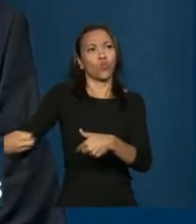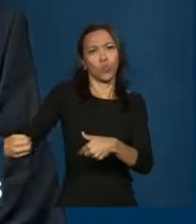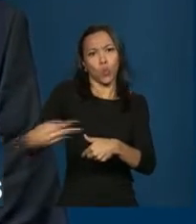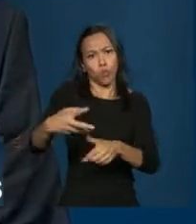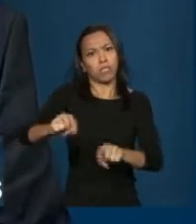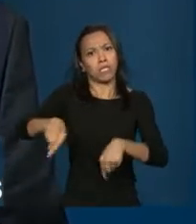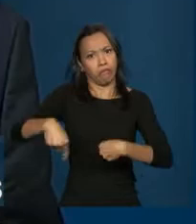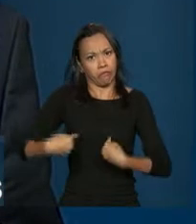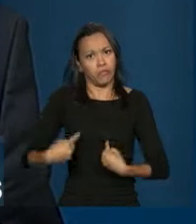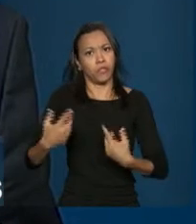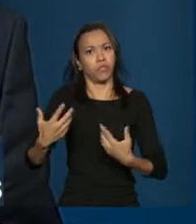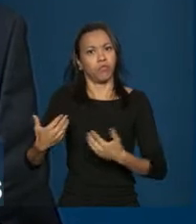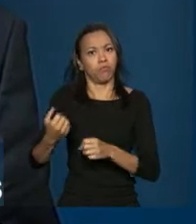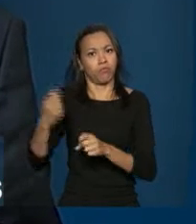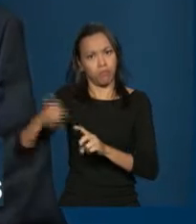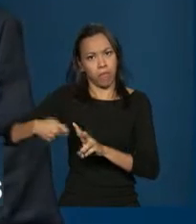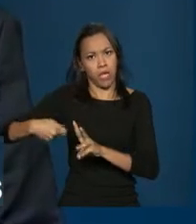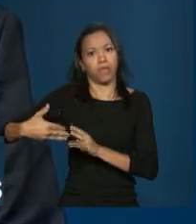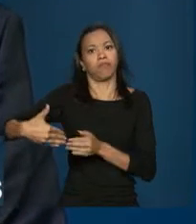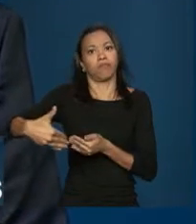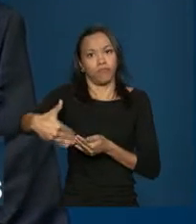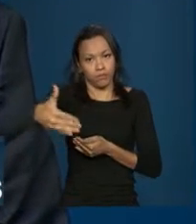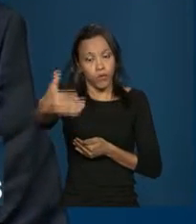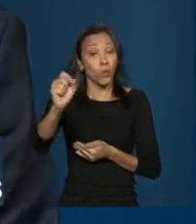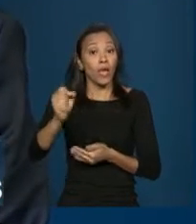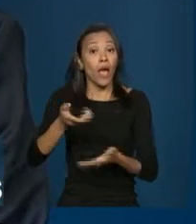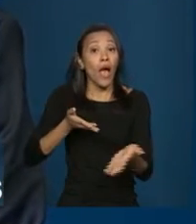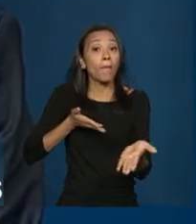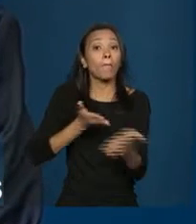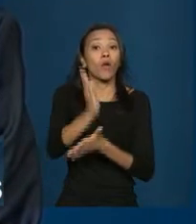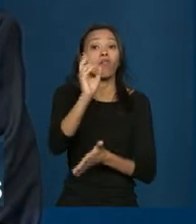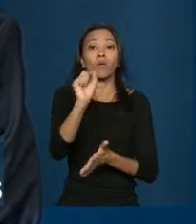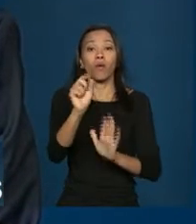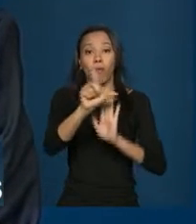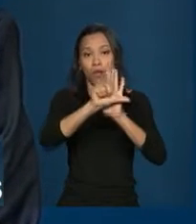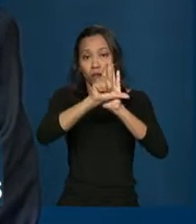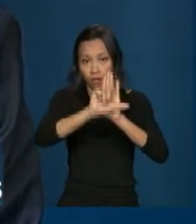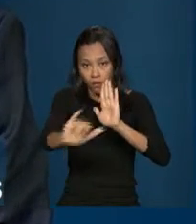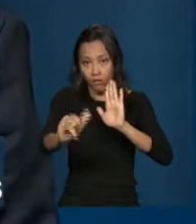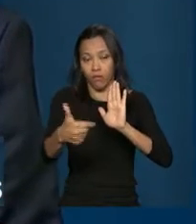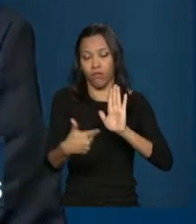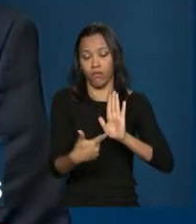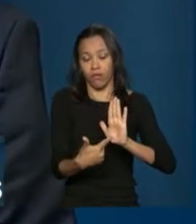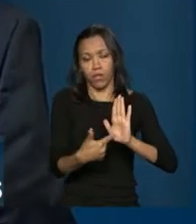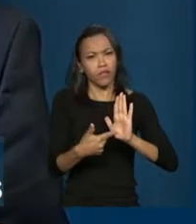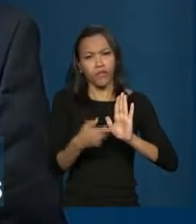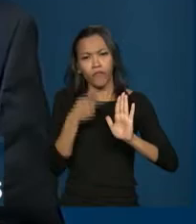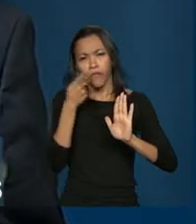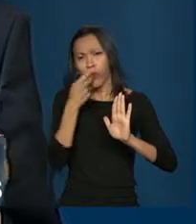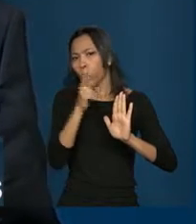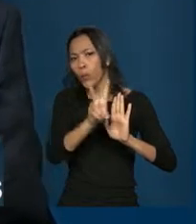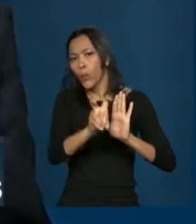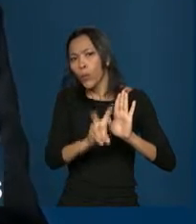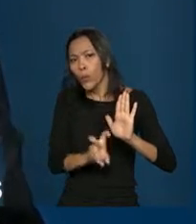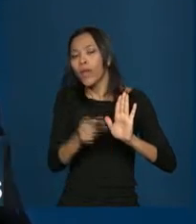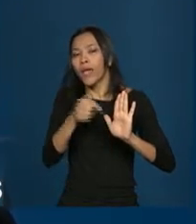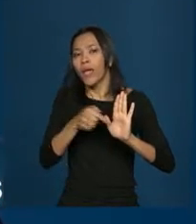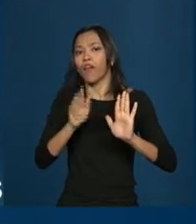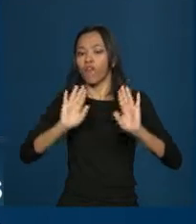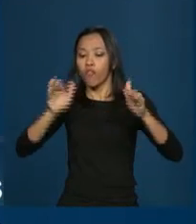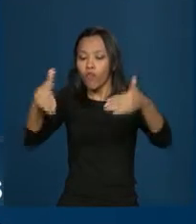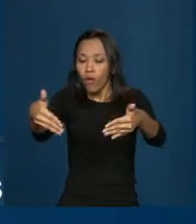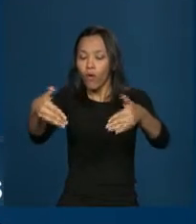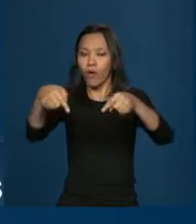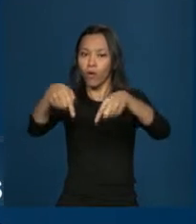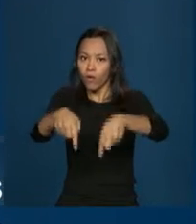a um novo desafio para os próximos meses. Aprovar uma legislação que